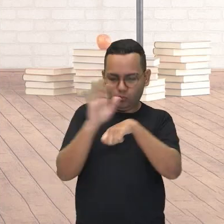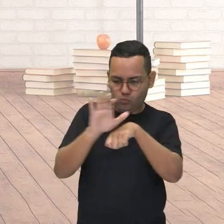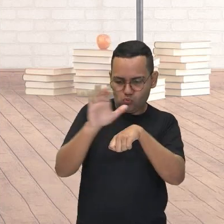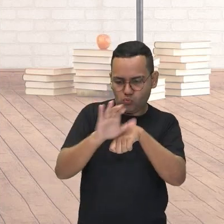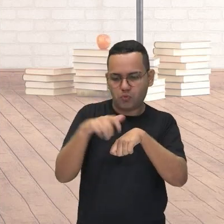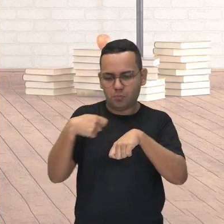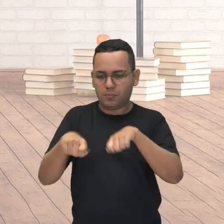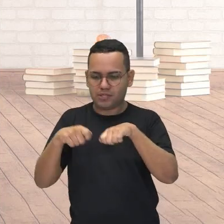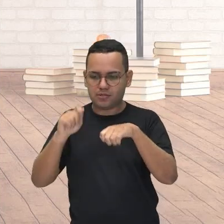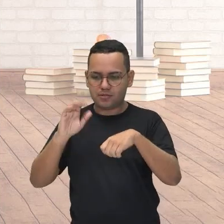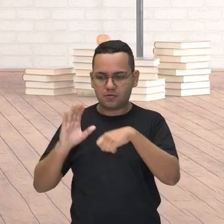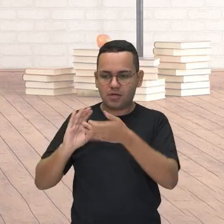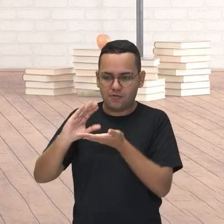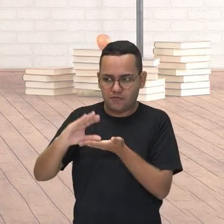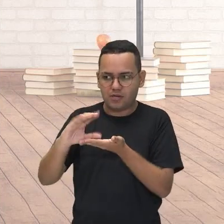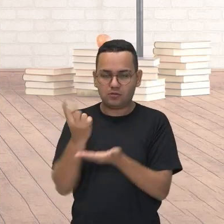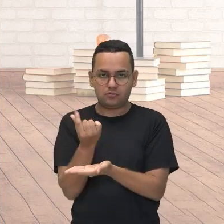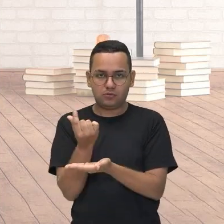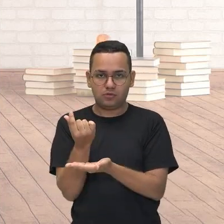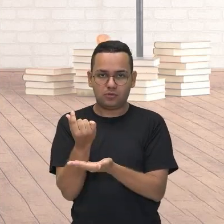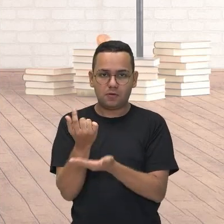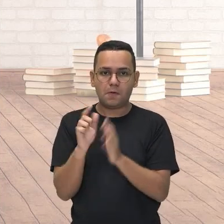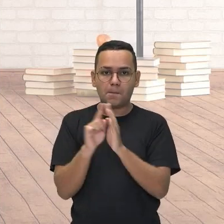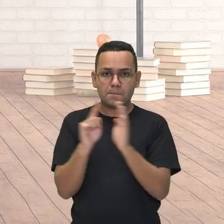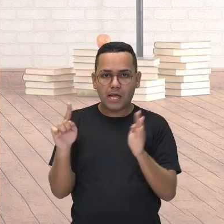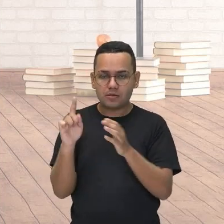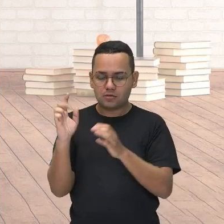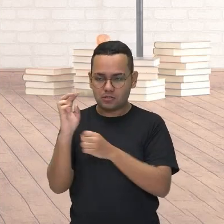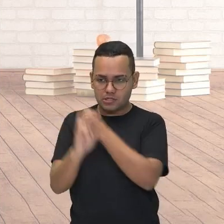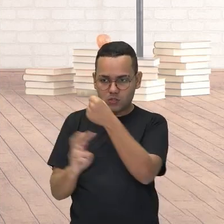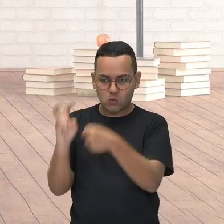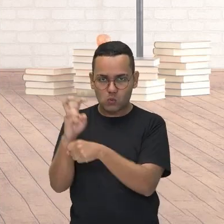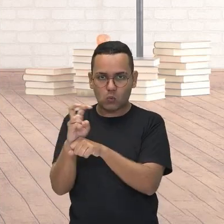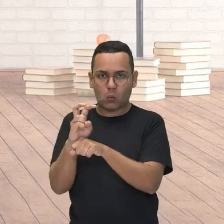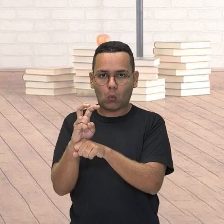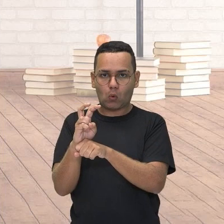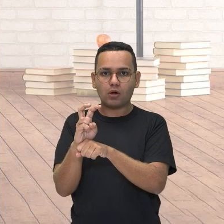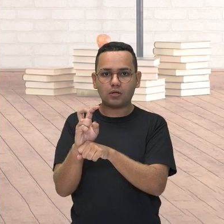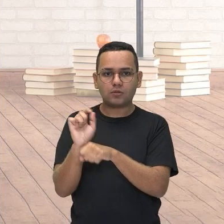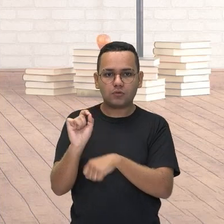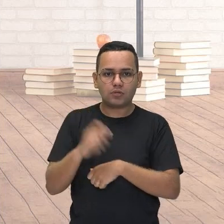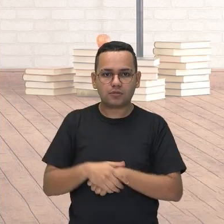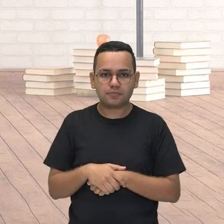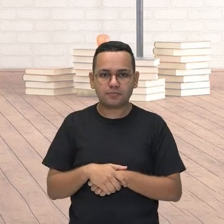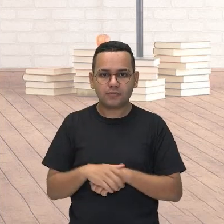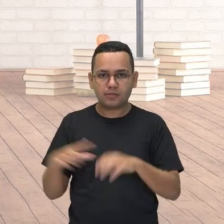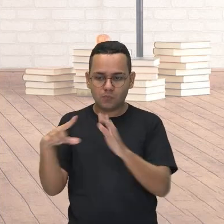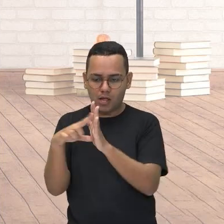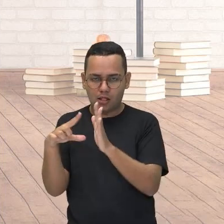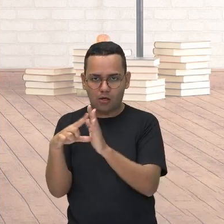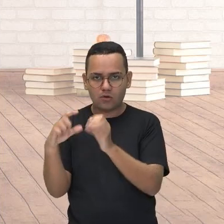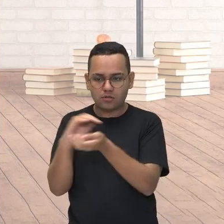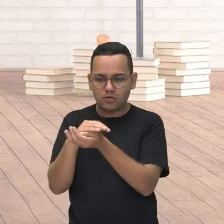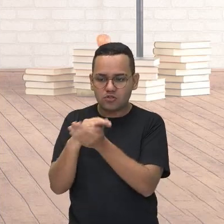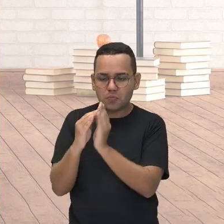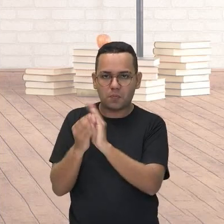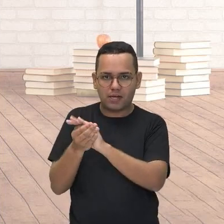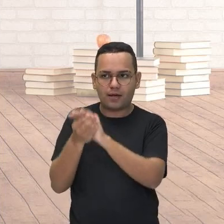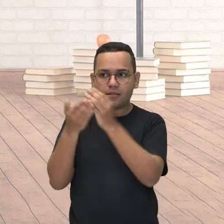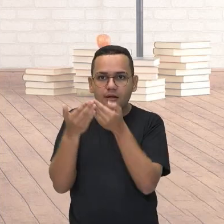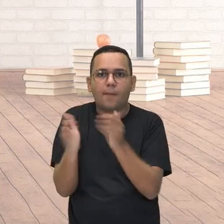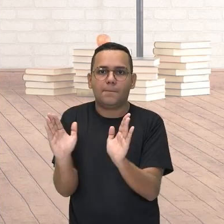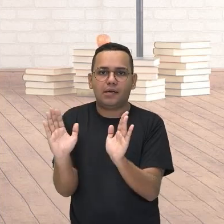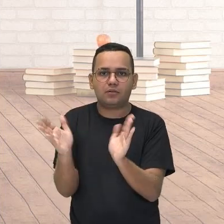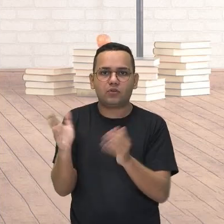investir. Agora eu vou começar, dentro de 5 anos, eu quero estar com a minha lojinha ali de brigadeiro aberta. E aí eu vou pensar